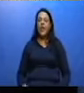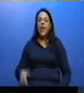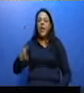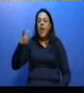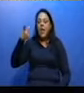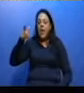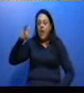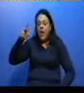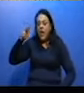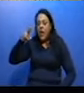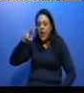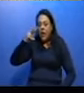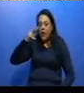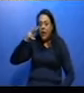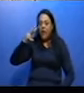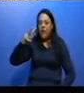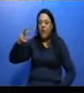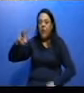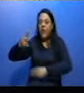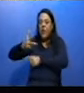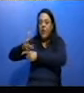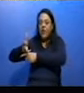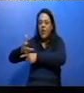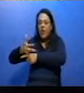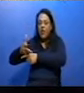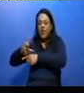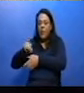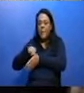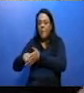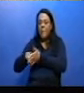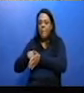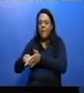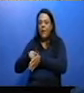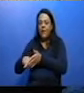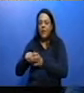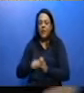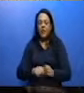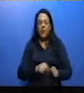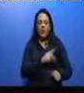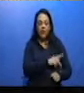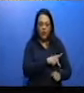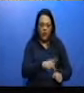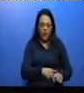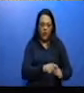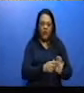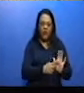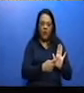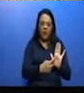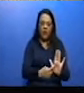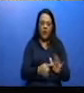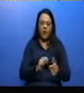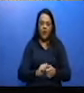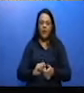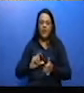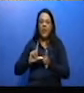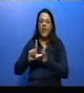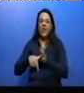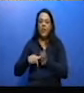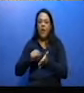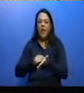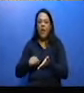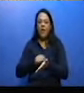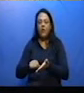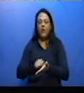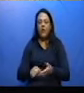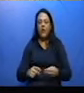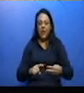Assista ao vídeo de pesquisa fornecido pelo professor. E anote